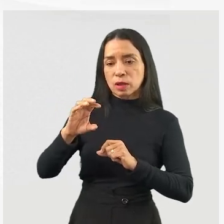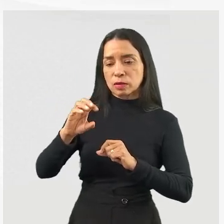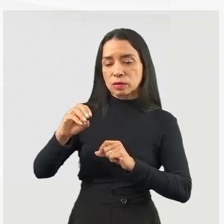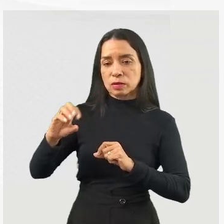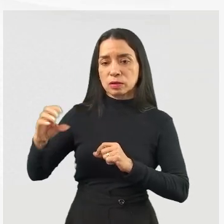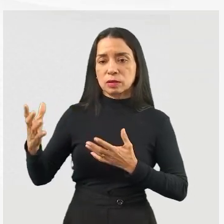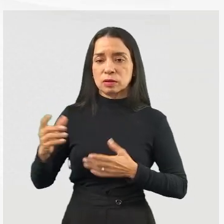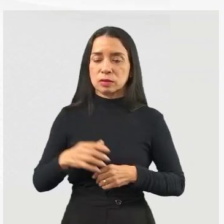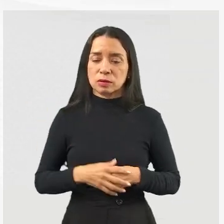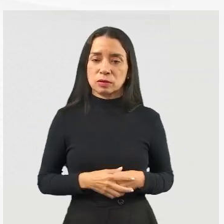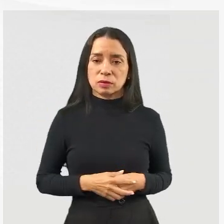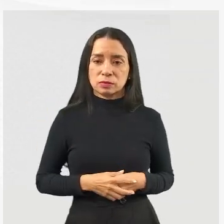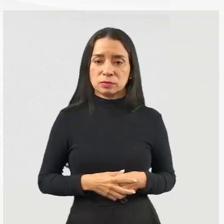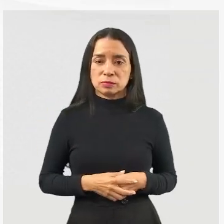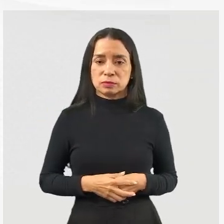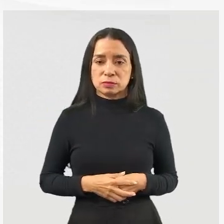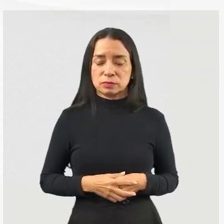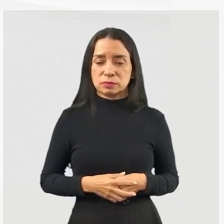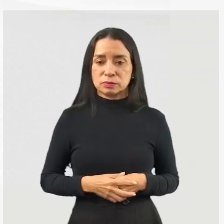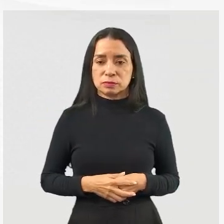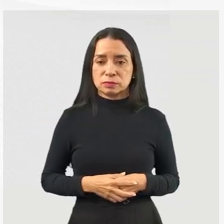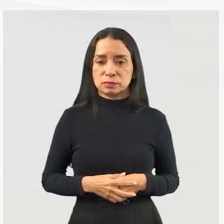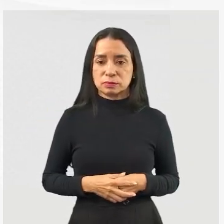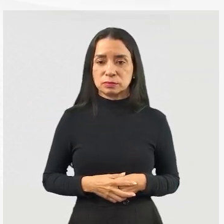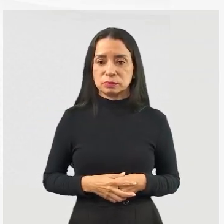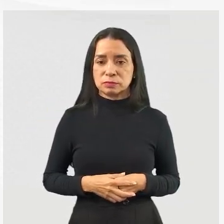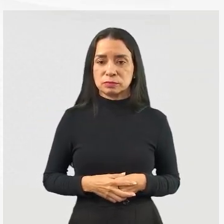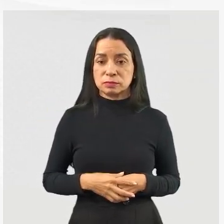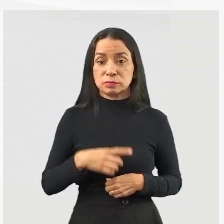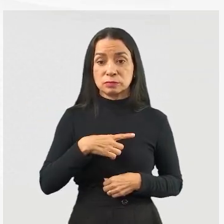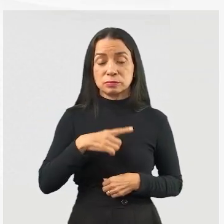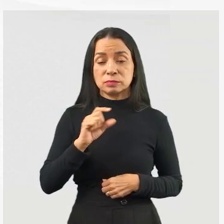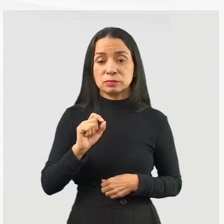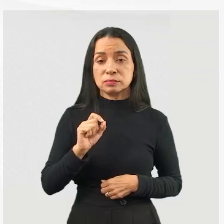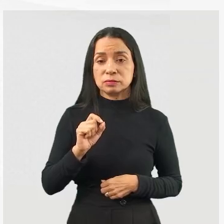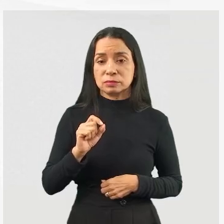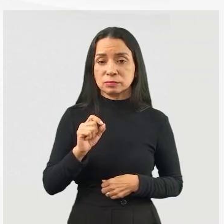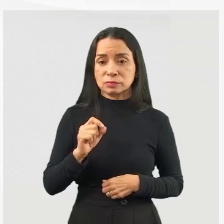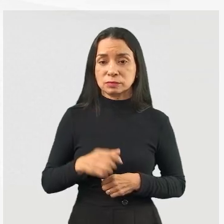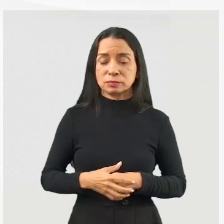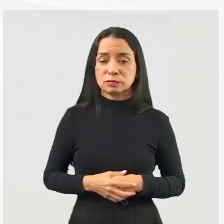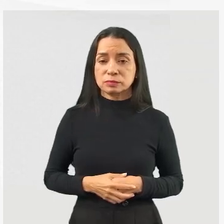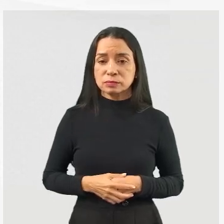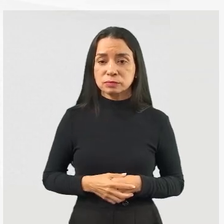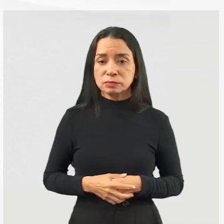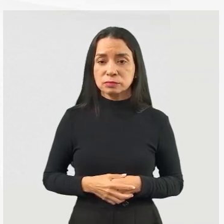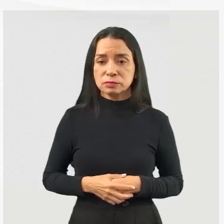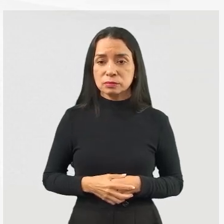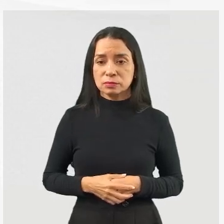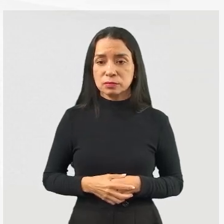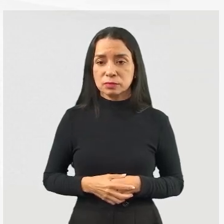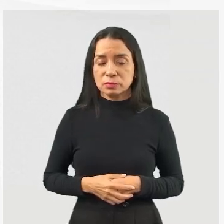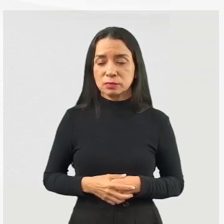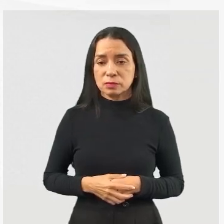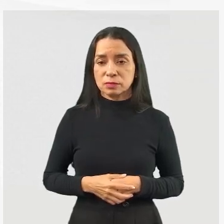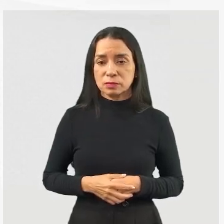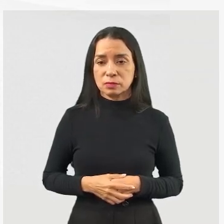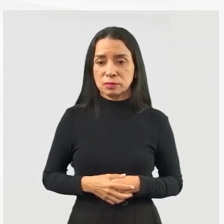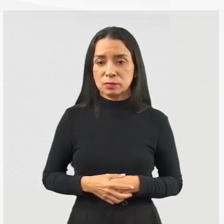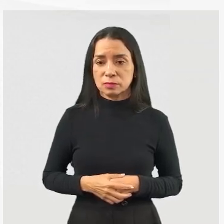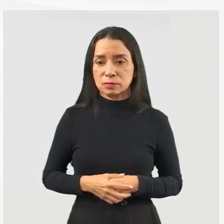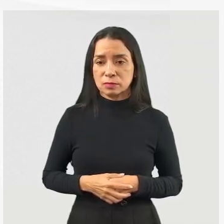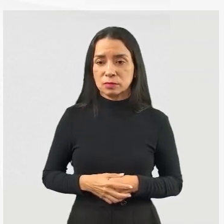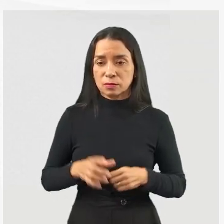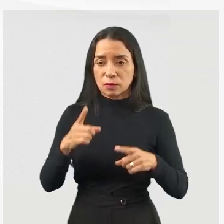2 zeros aqui, ó. Então, o que sobrou? Né? Sobrou aqui 12,